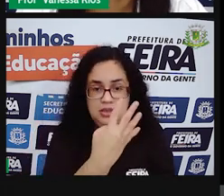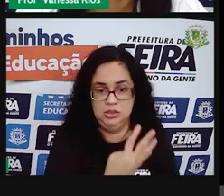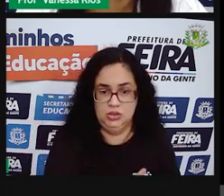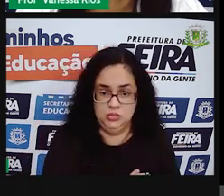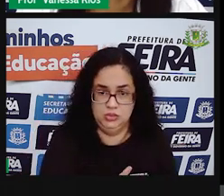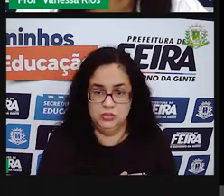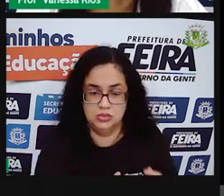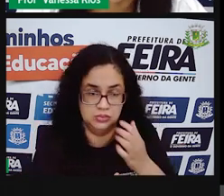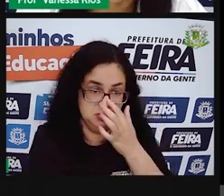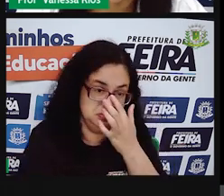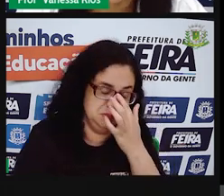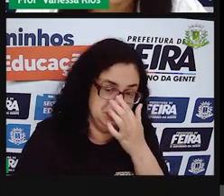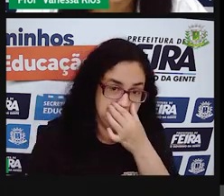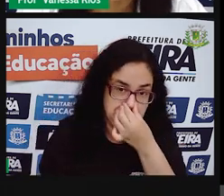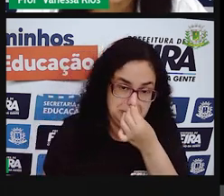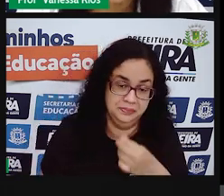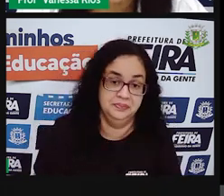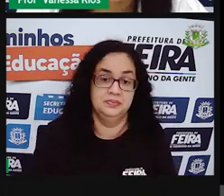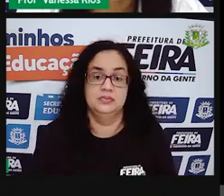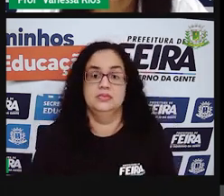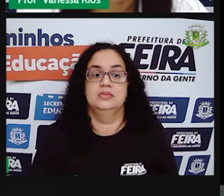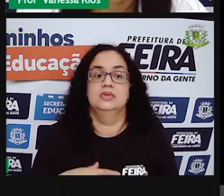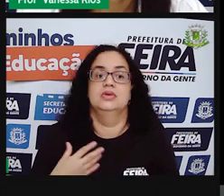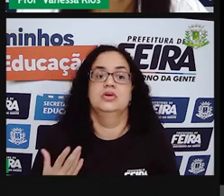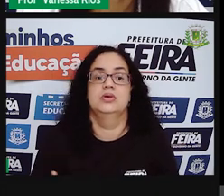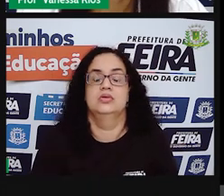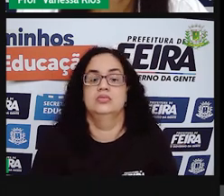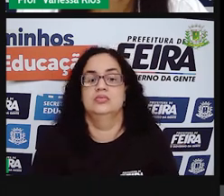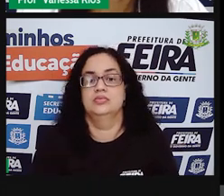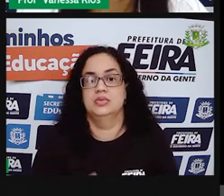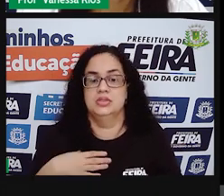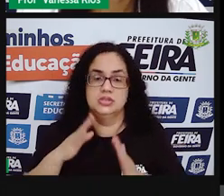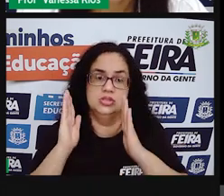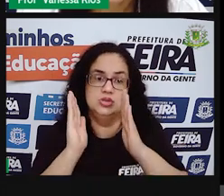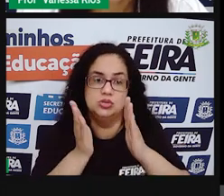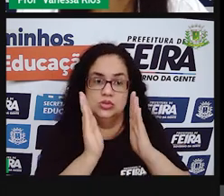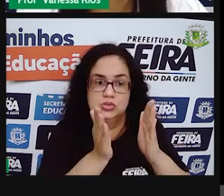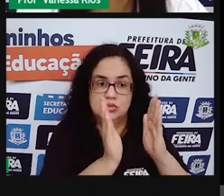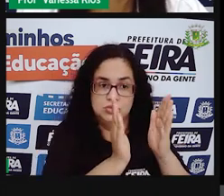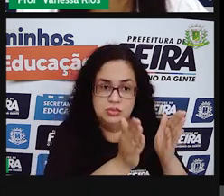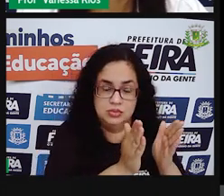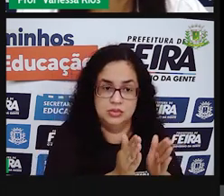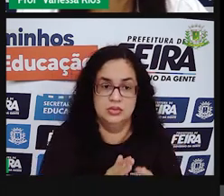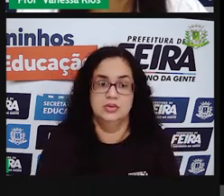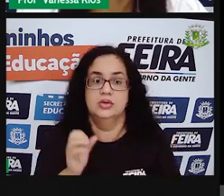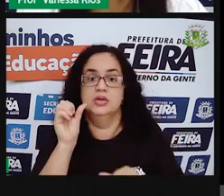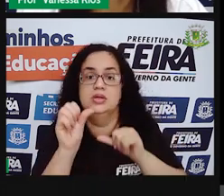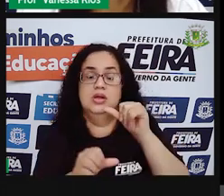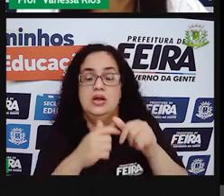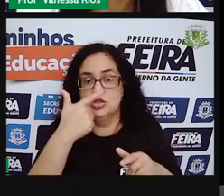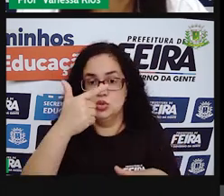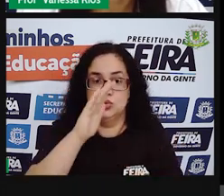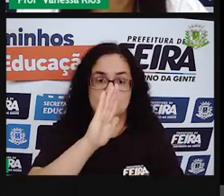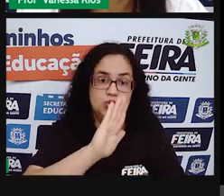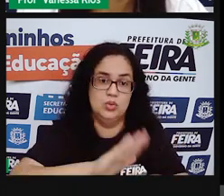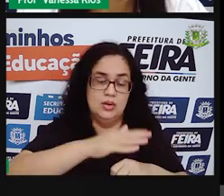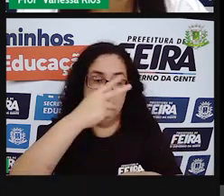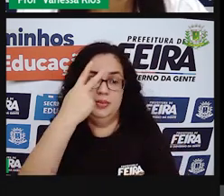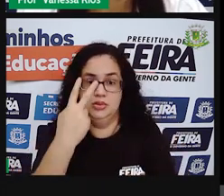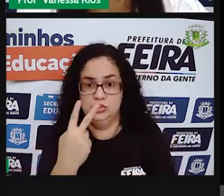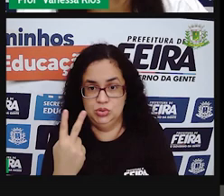2, 14. Então, o padrão de formação desta sequência é somar 2 ao